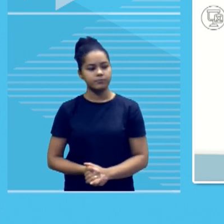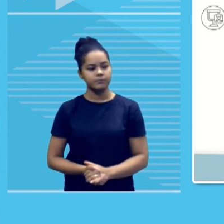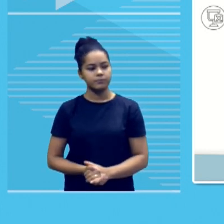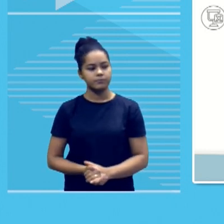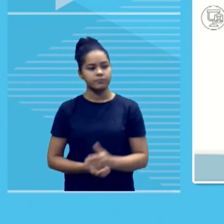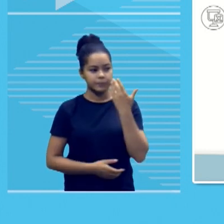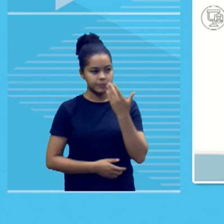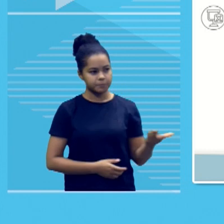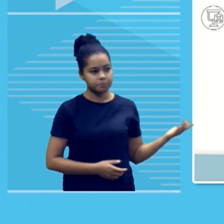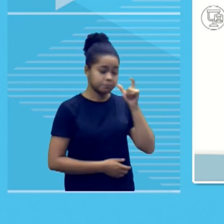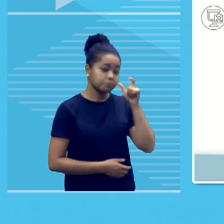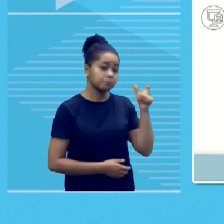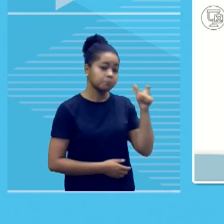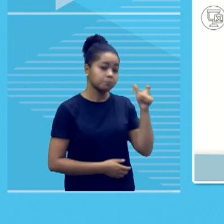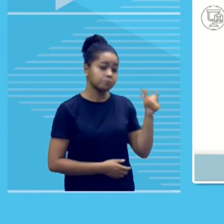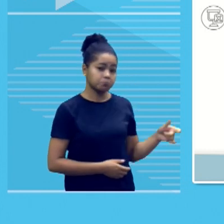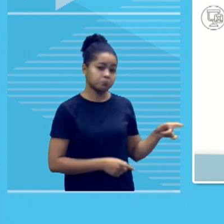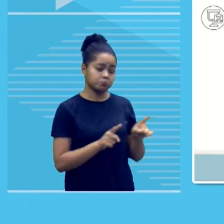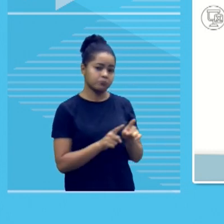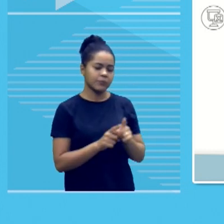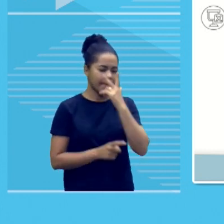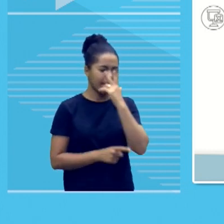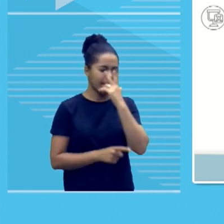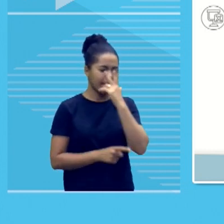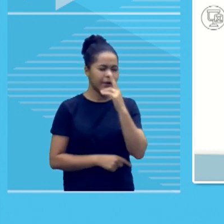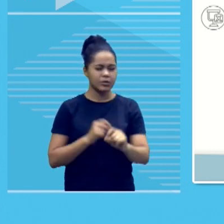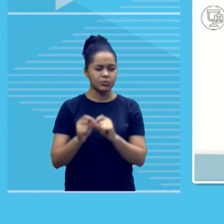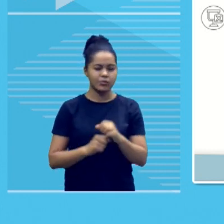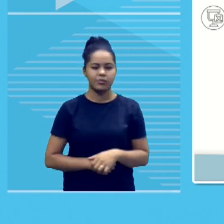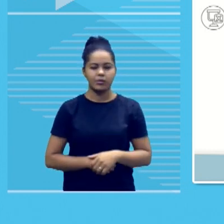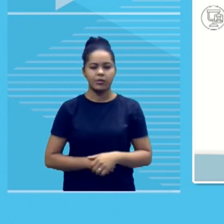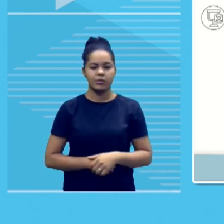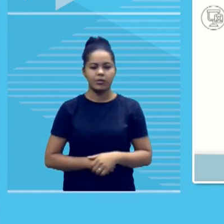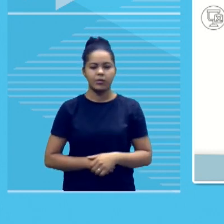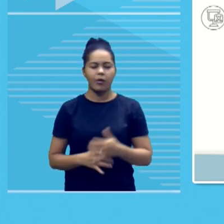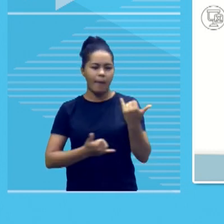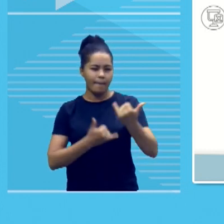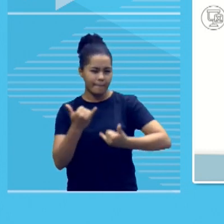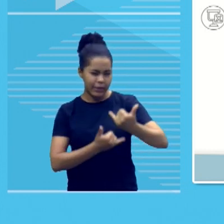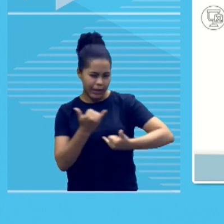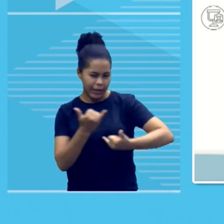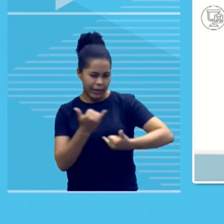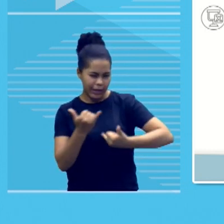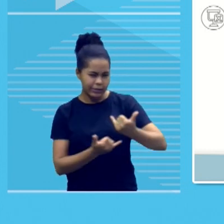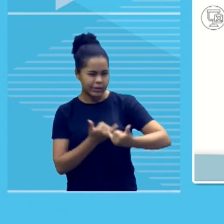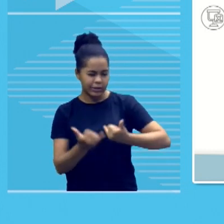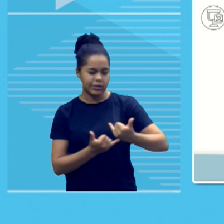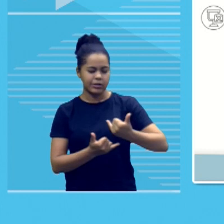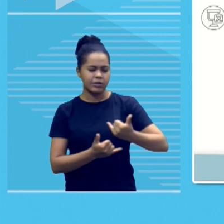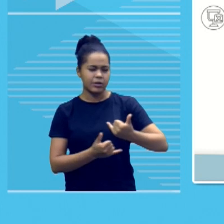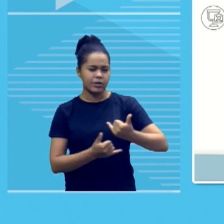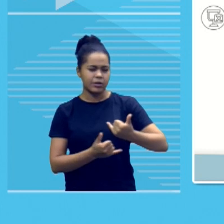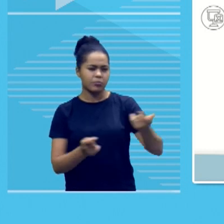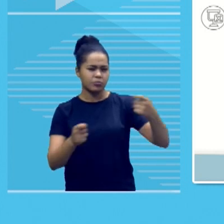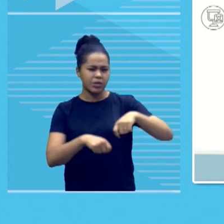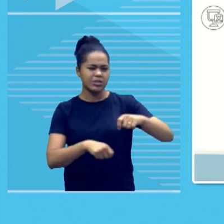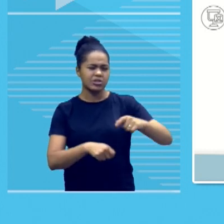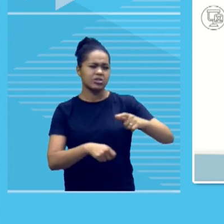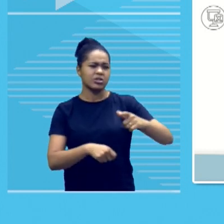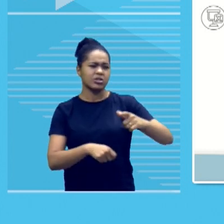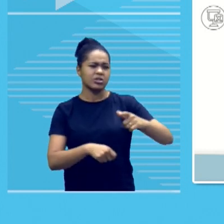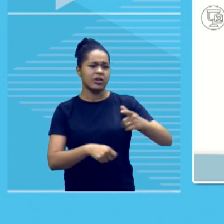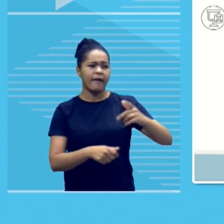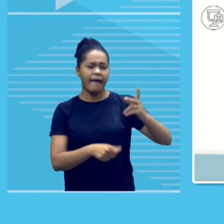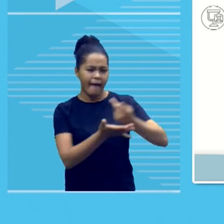Olha aí essa aqui é legal parece aquele jogo de 7 erros né que você compra aqueles que eles joguinhos lá de sete erros para descobrir